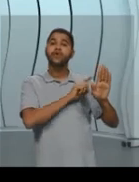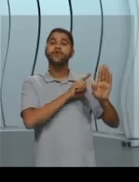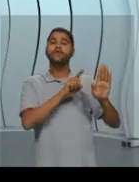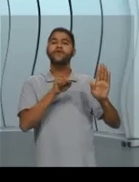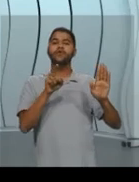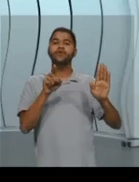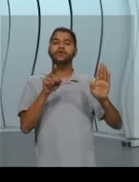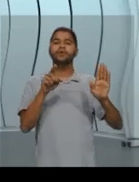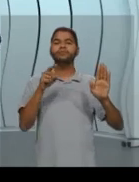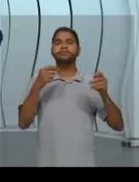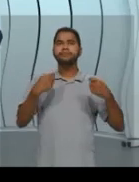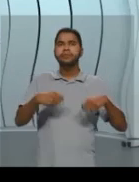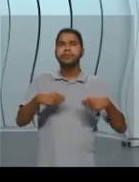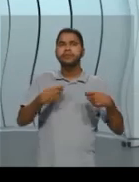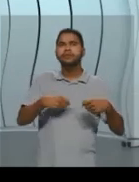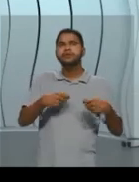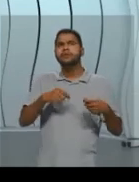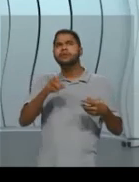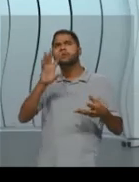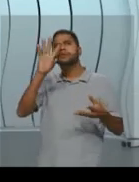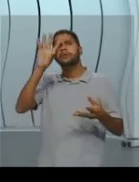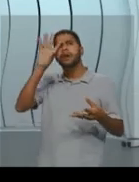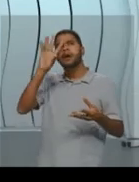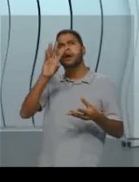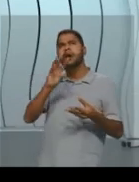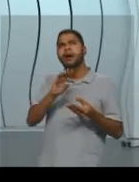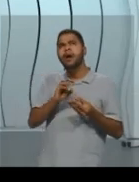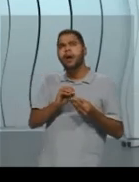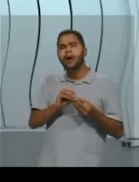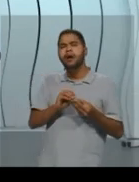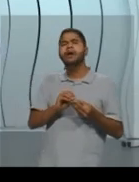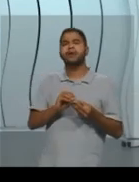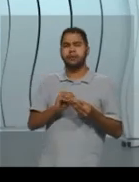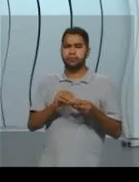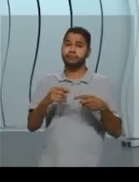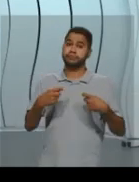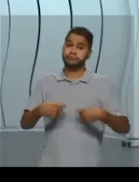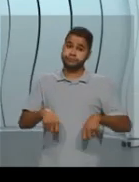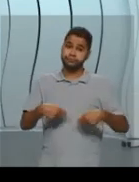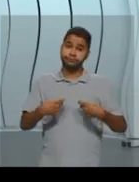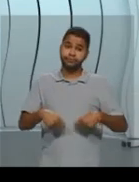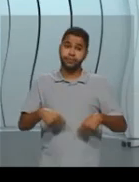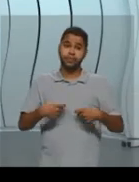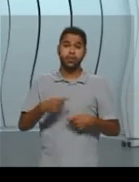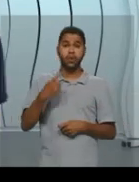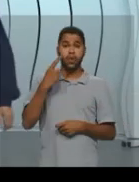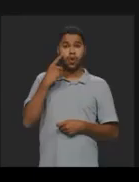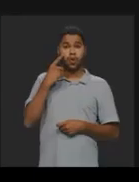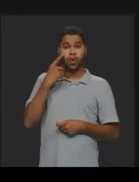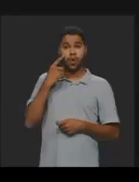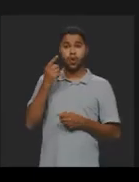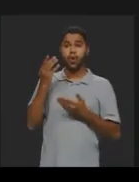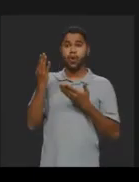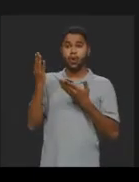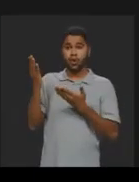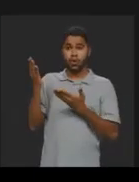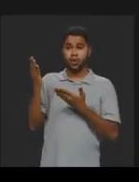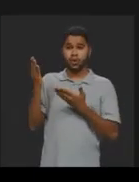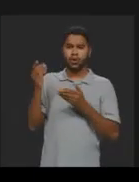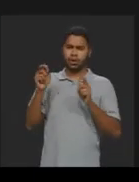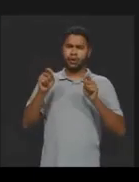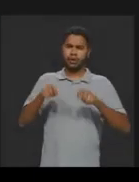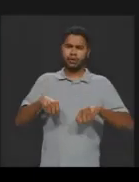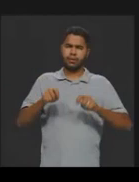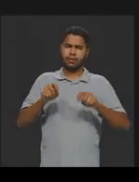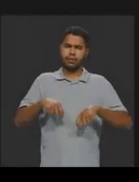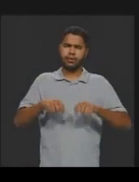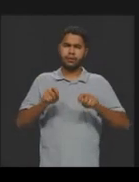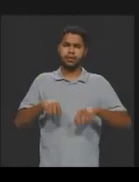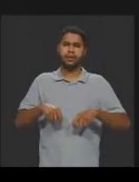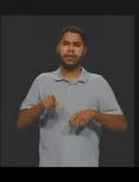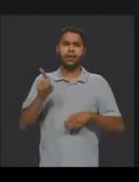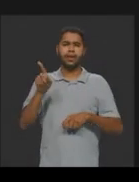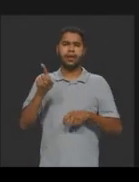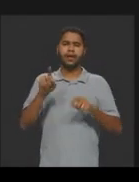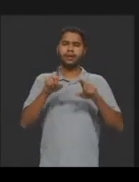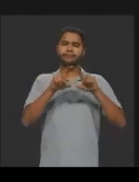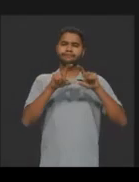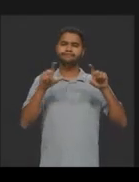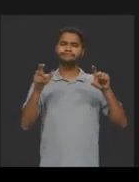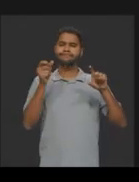uma inferência, você precisa fazer uma dedução. Então, olha aqui, vai dar tempo, vamos fazer nessa charge aqui, super